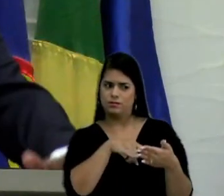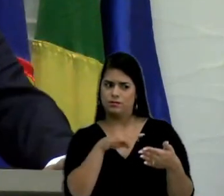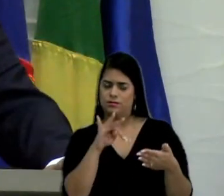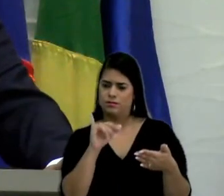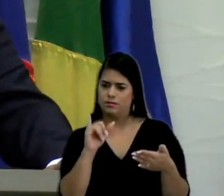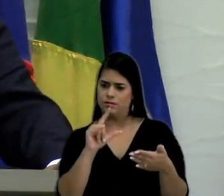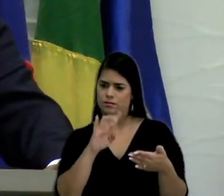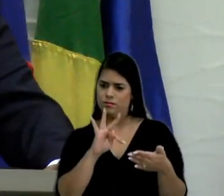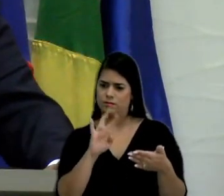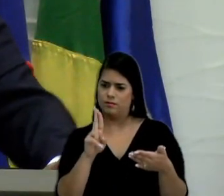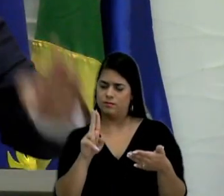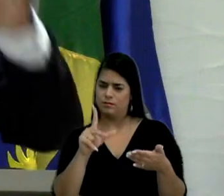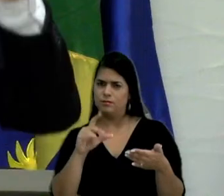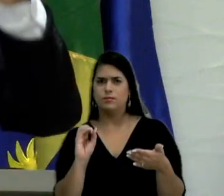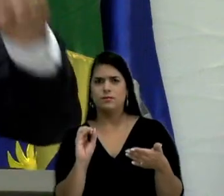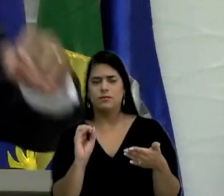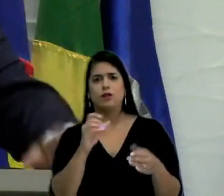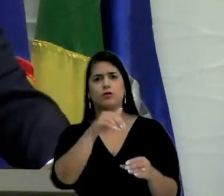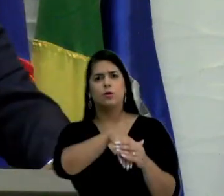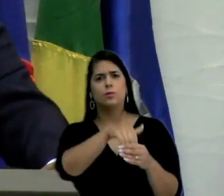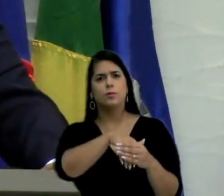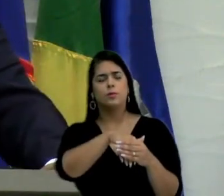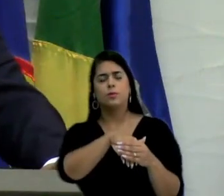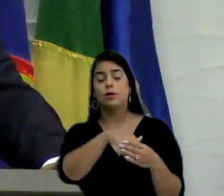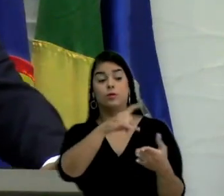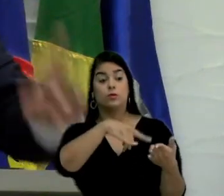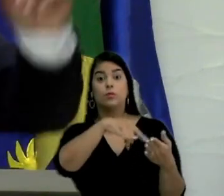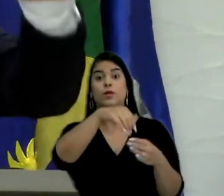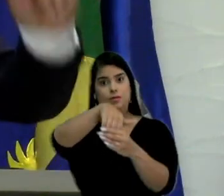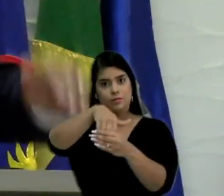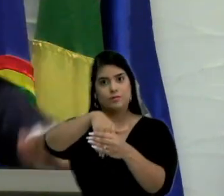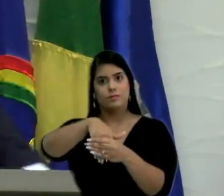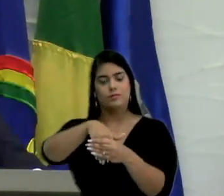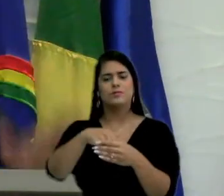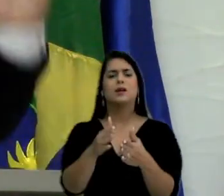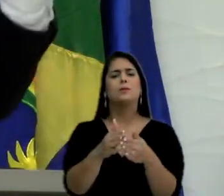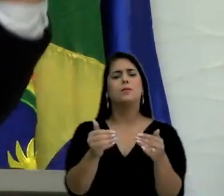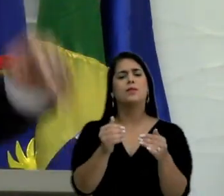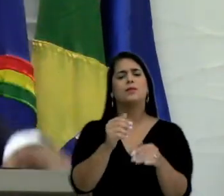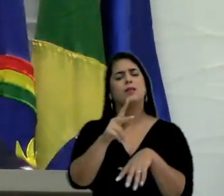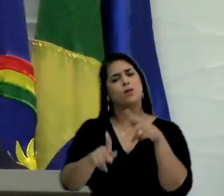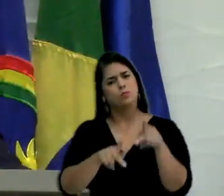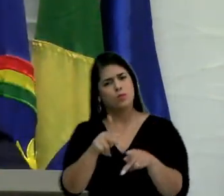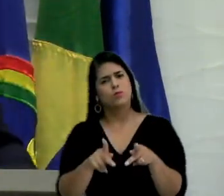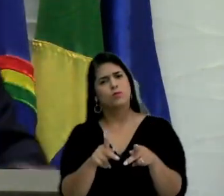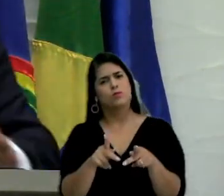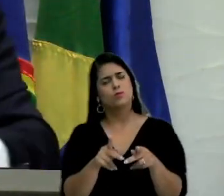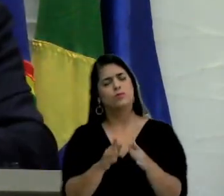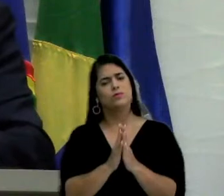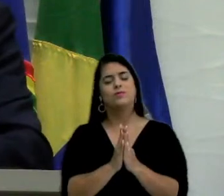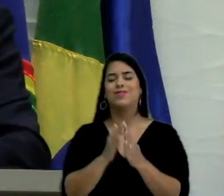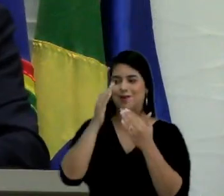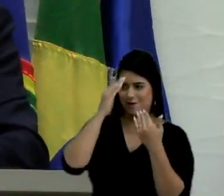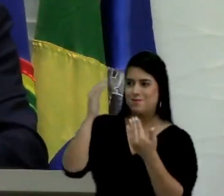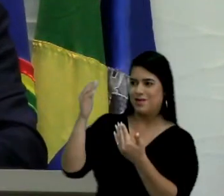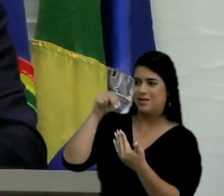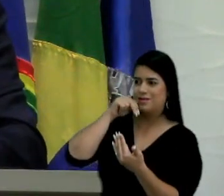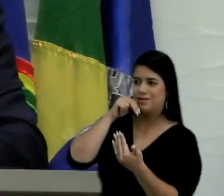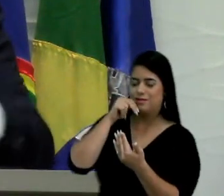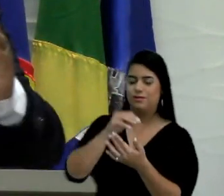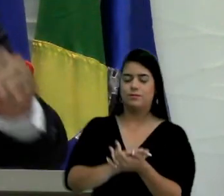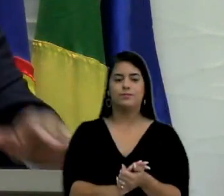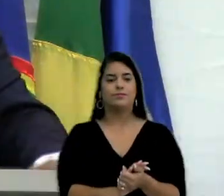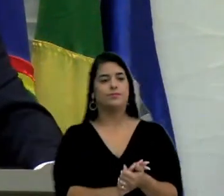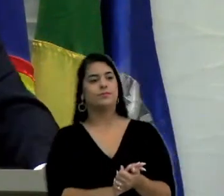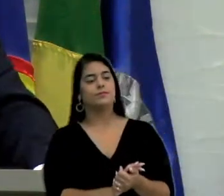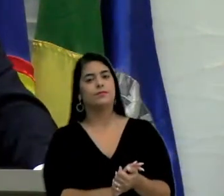transferir que Quero pedir a população 8 de Maio 8 de Maio Obrigado colega nton que